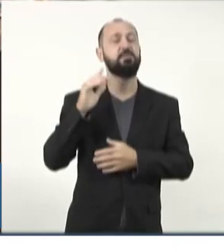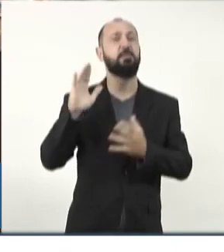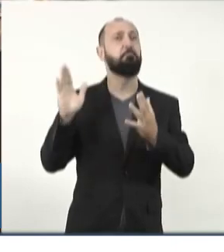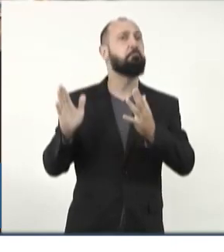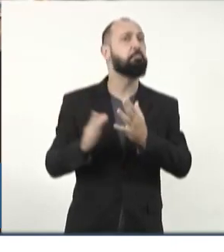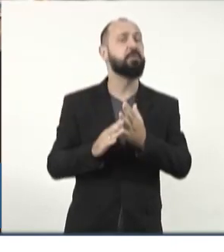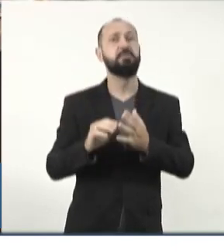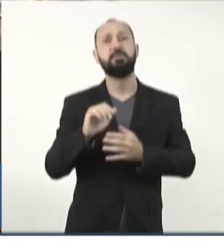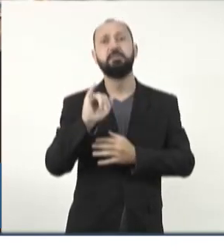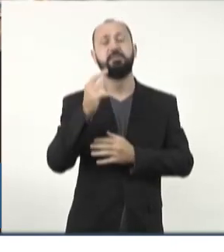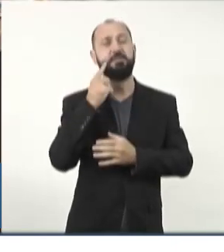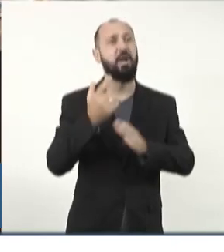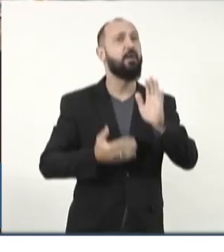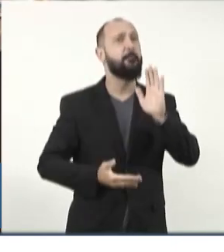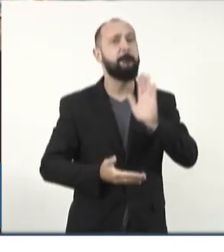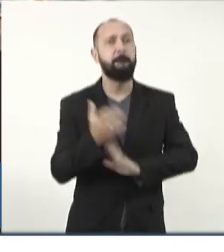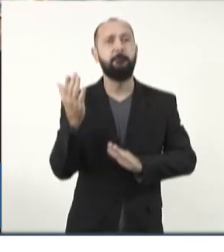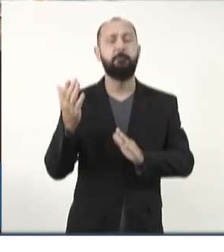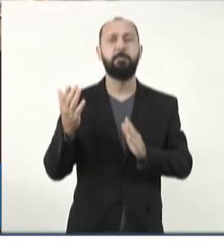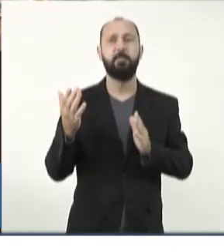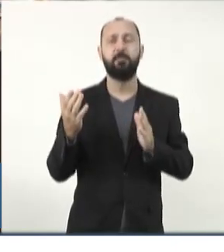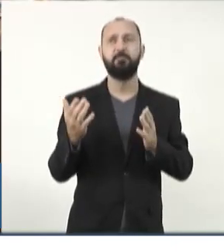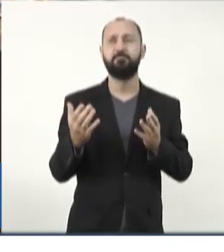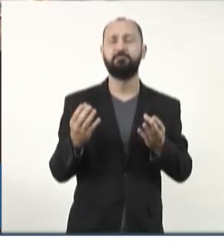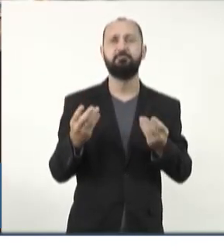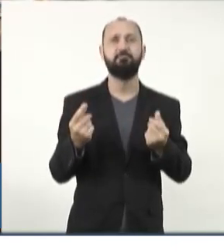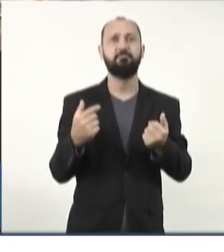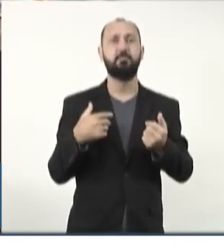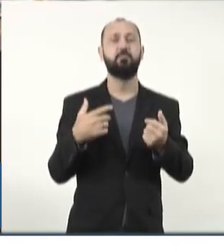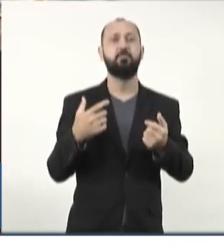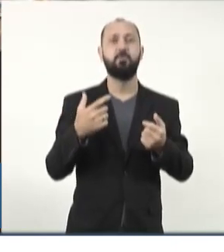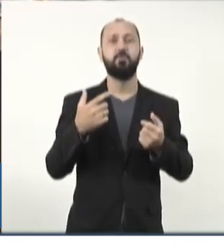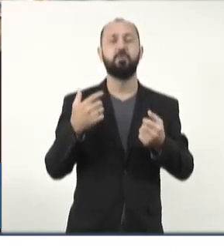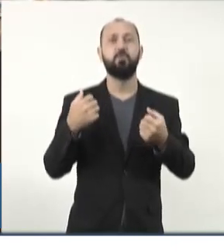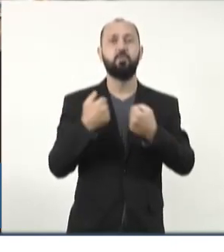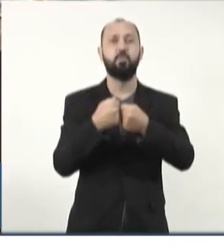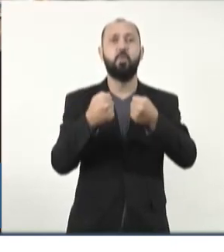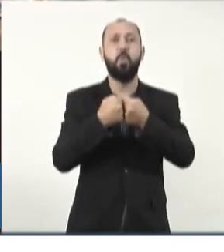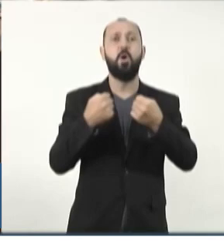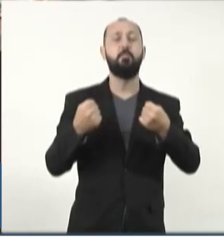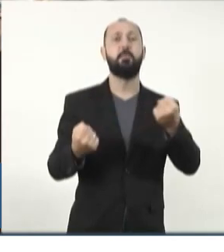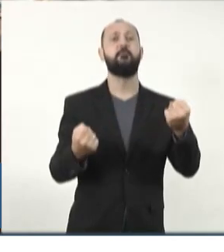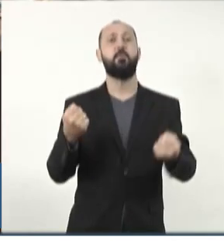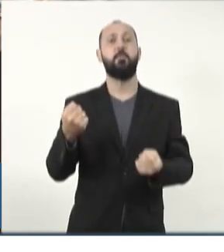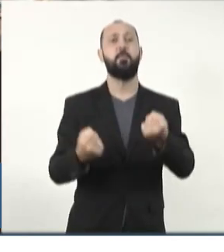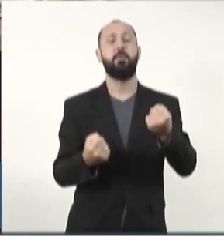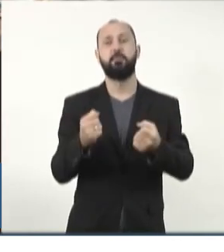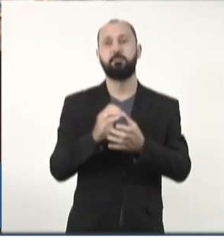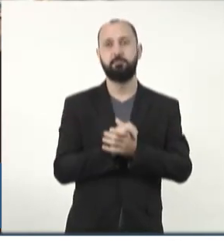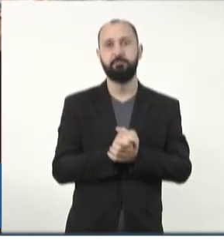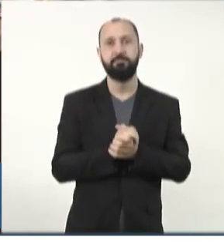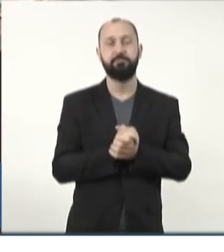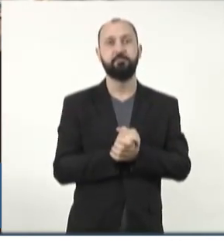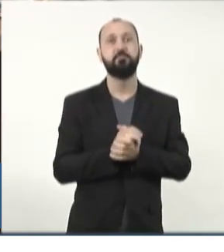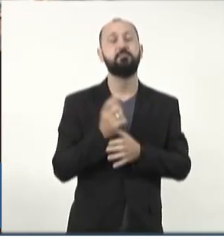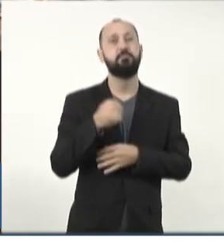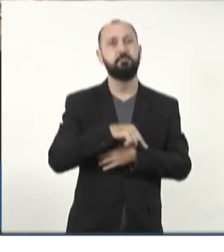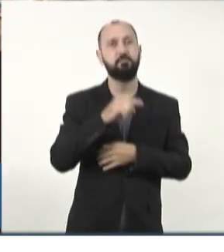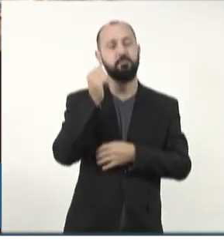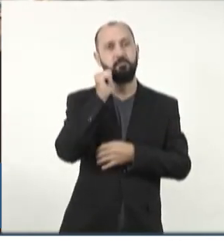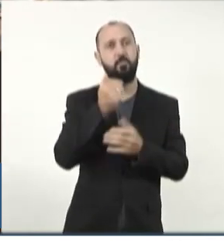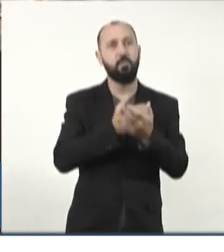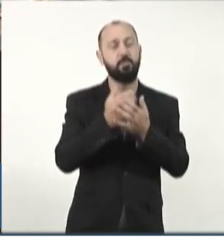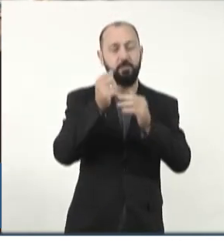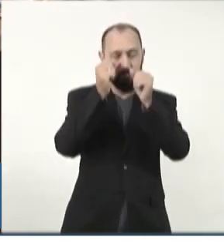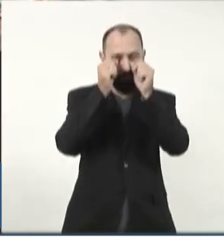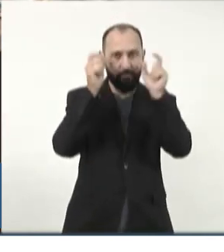mulher se ela for a motorista de ônibus. Então, é nesse sentido que eu acho que realmente nós, mulheres, começamos